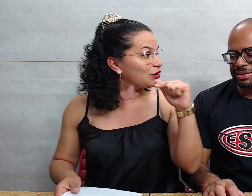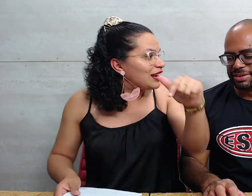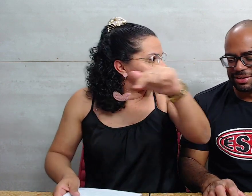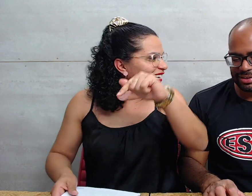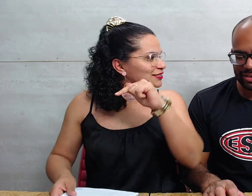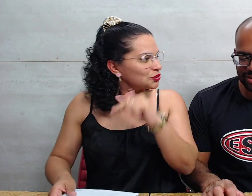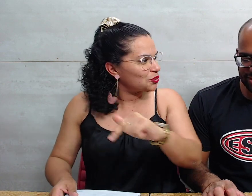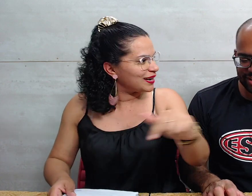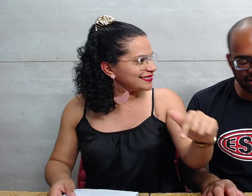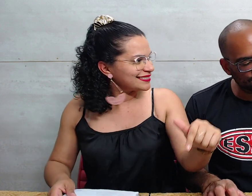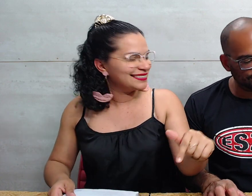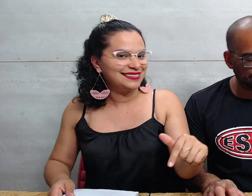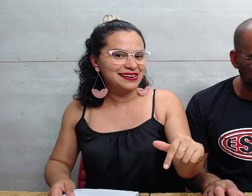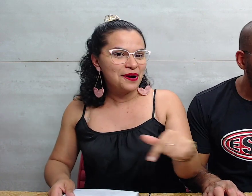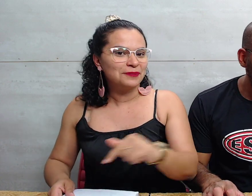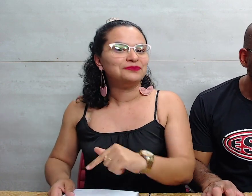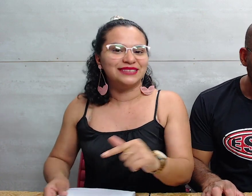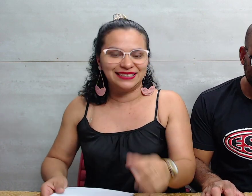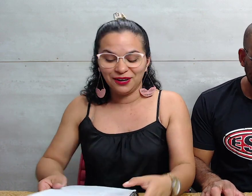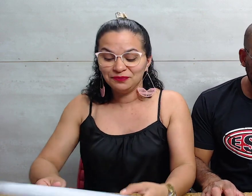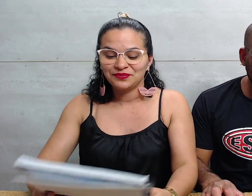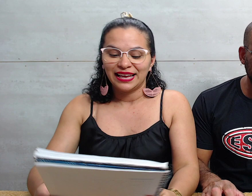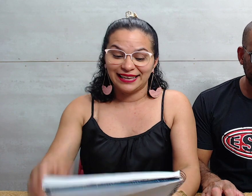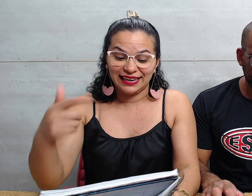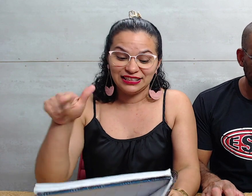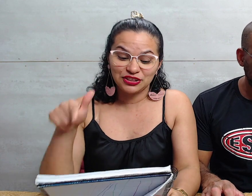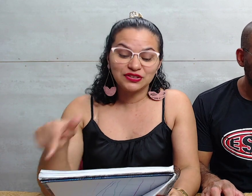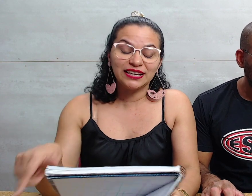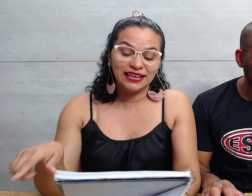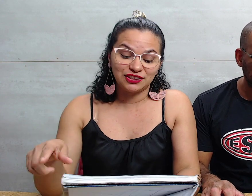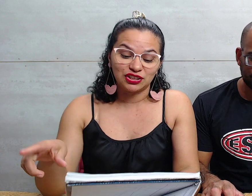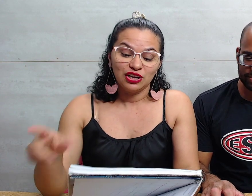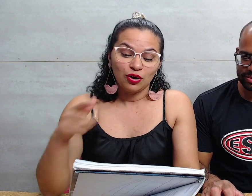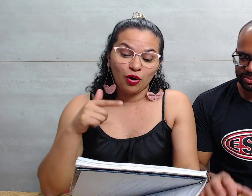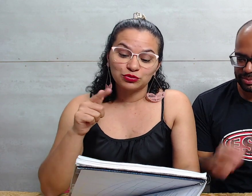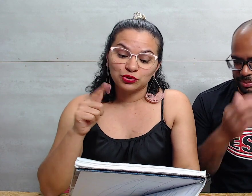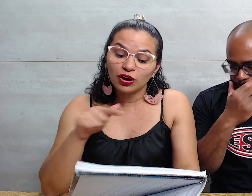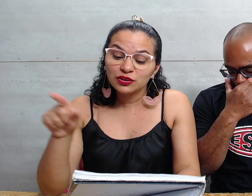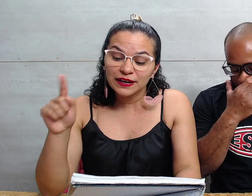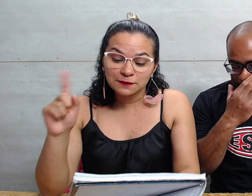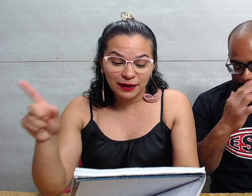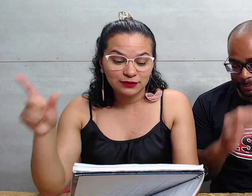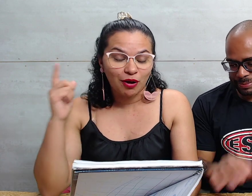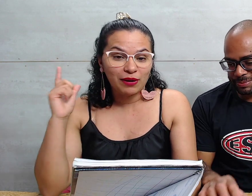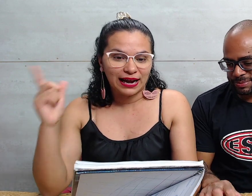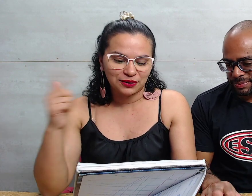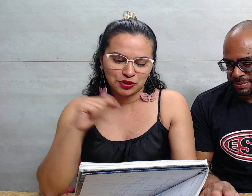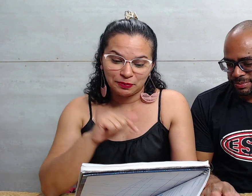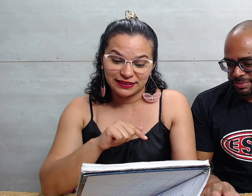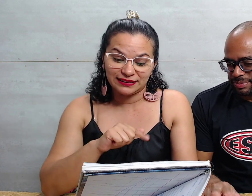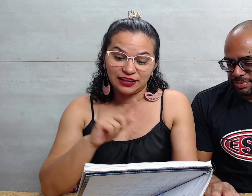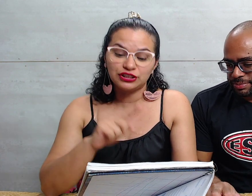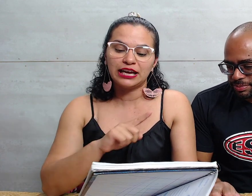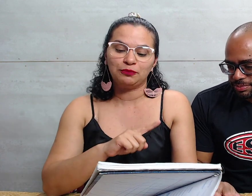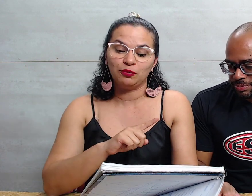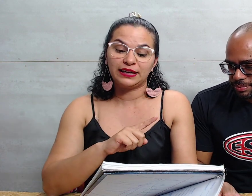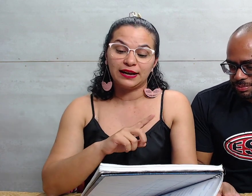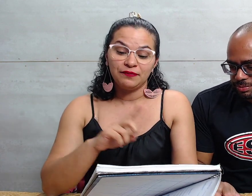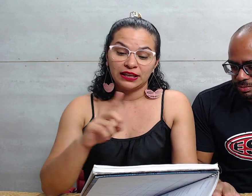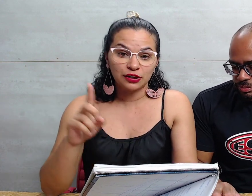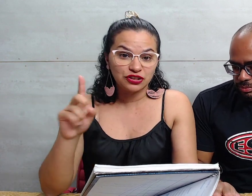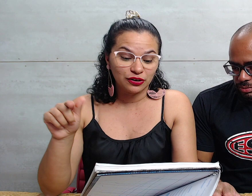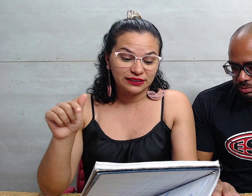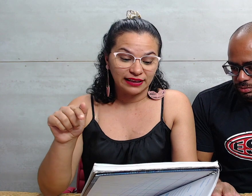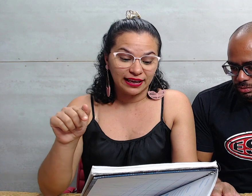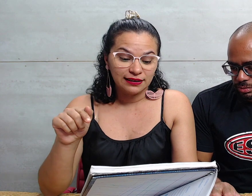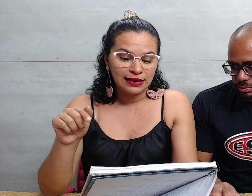conhecer a linguagem das ruas. Não, não tem. Entendeu? E aí ele diz o seguinte: com todo respeito ao cargo de presidente da República